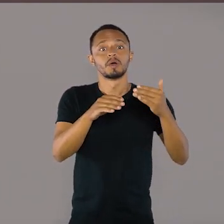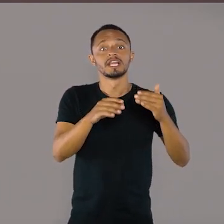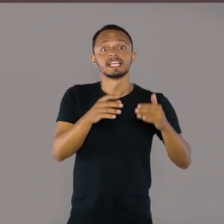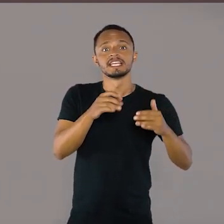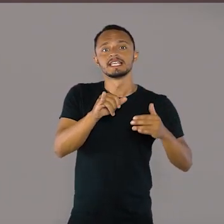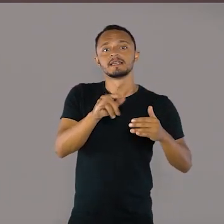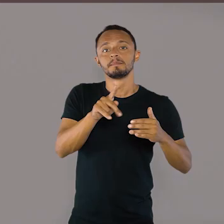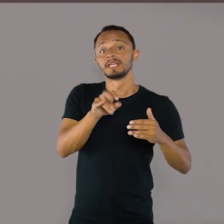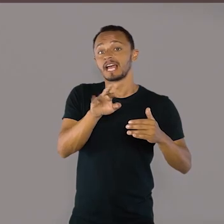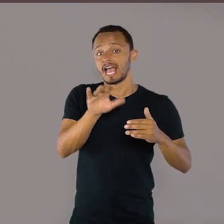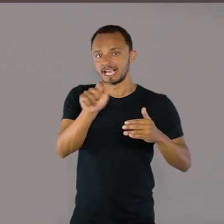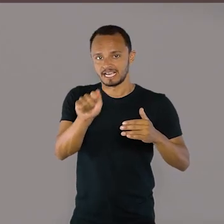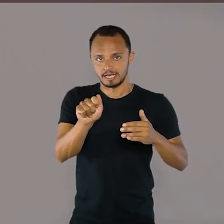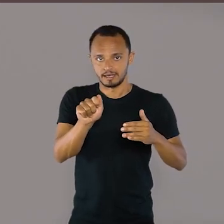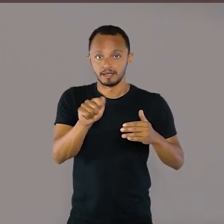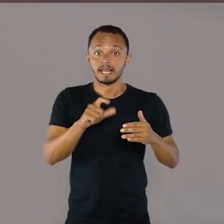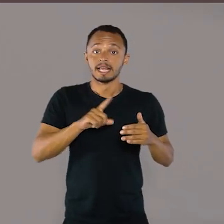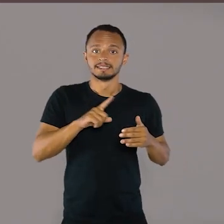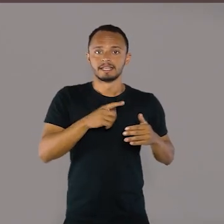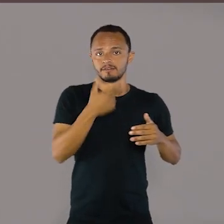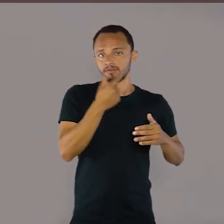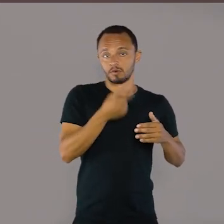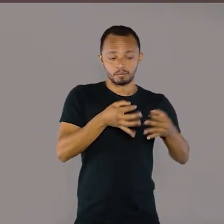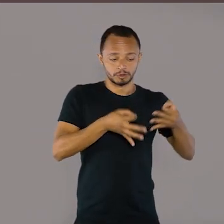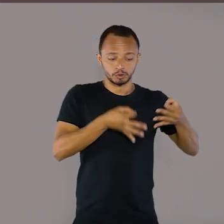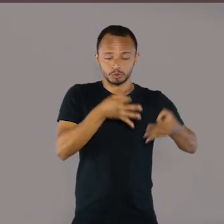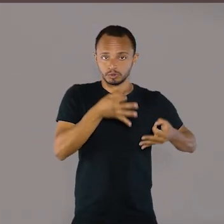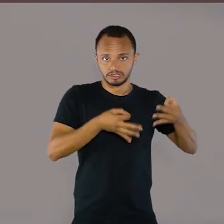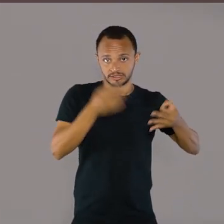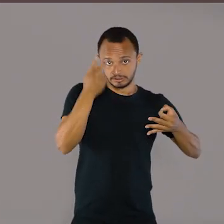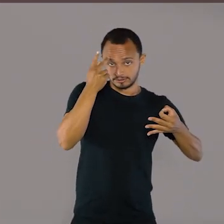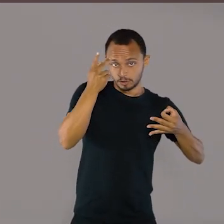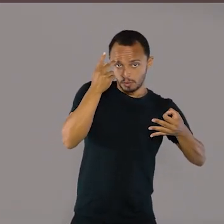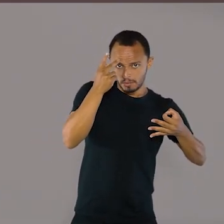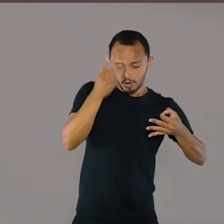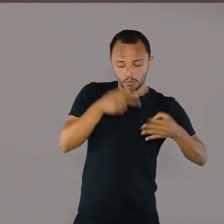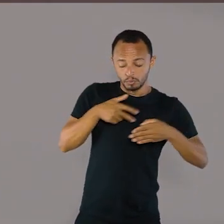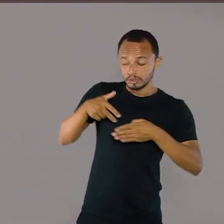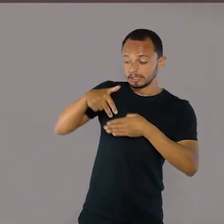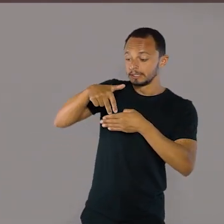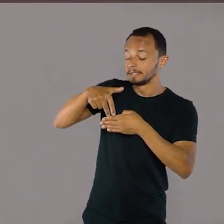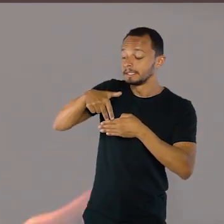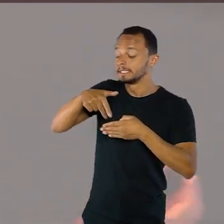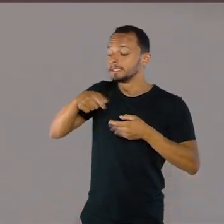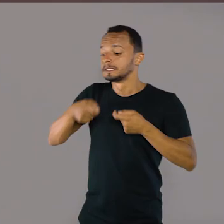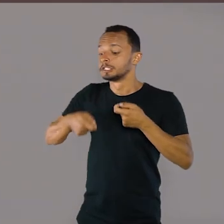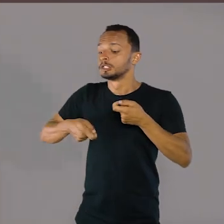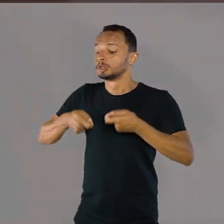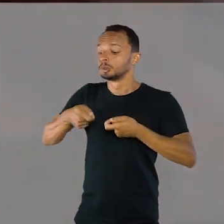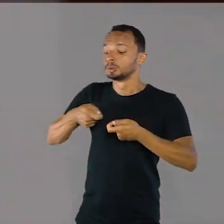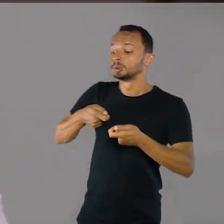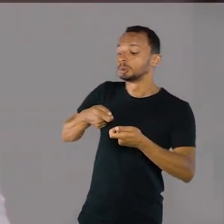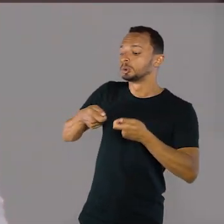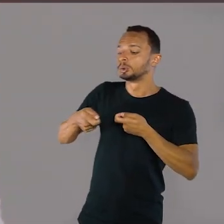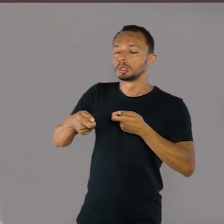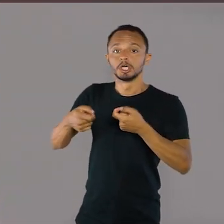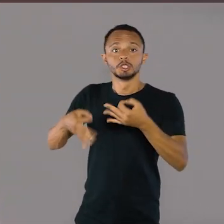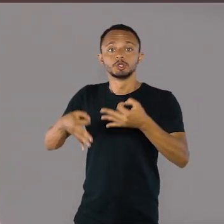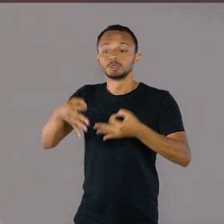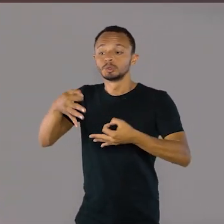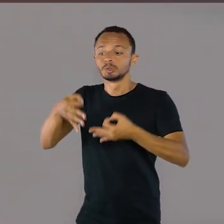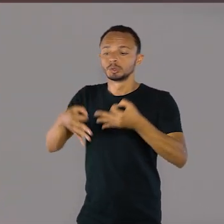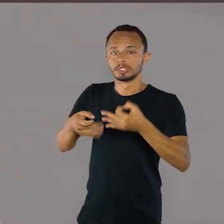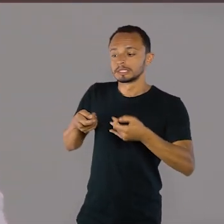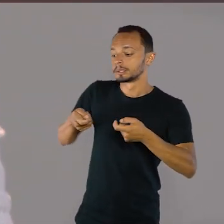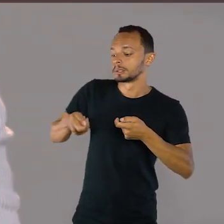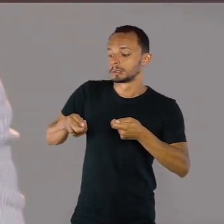Barão de Ramalho, né? Era um jurista em São Paulo que encabeçava esse lugar, né? E aquilo que a Lili explicou, né?